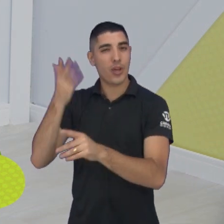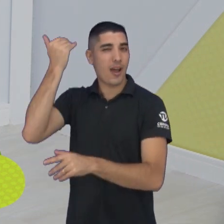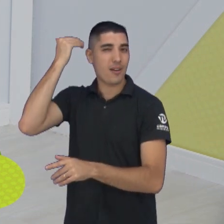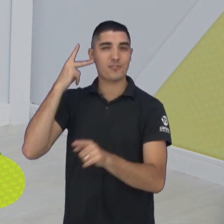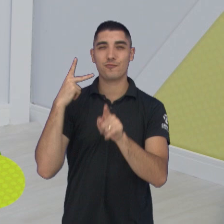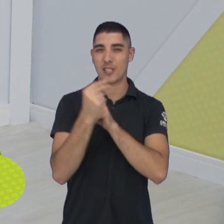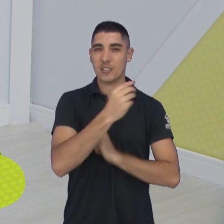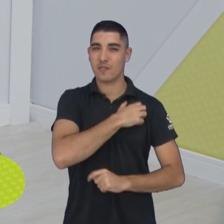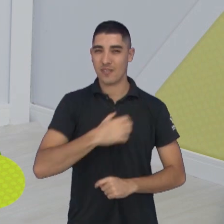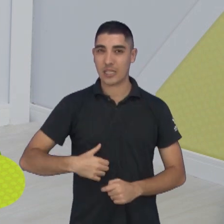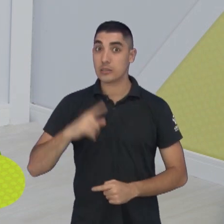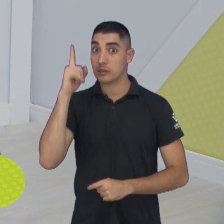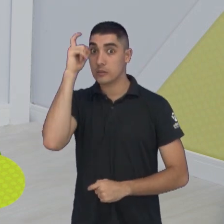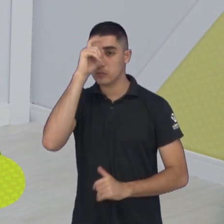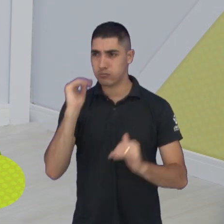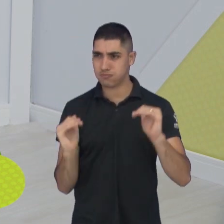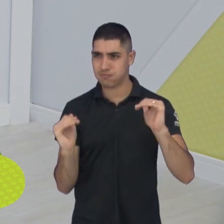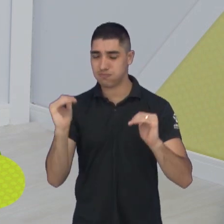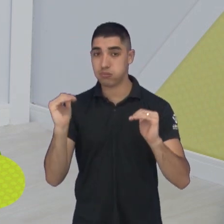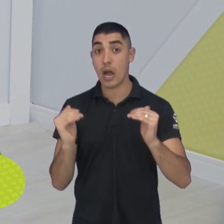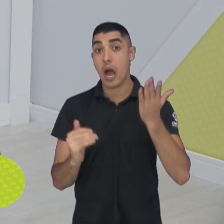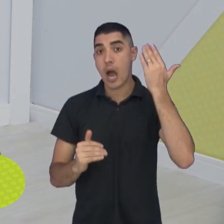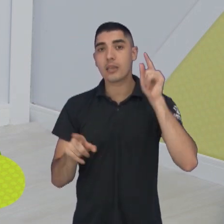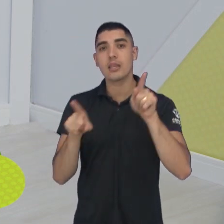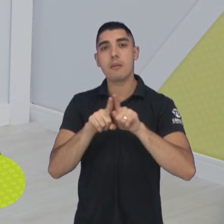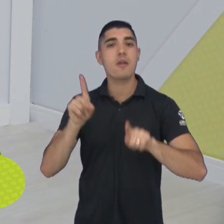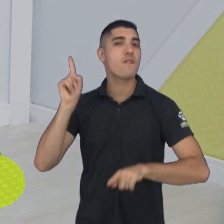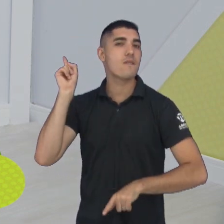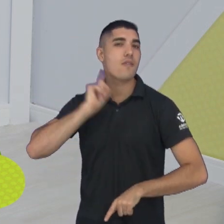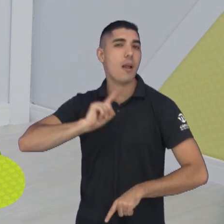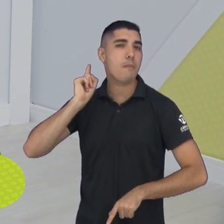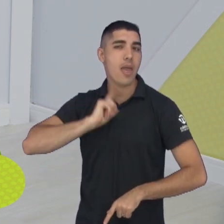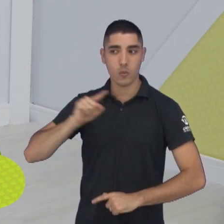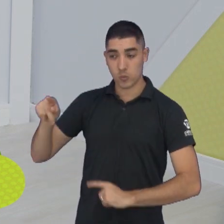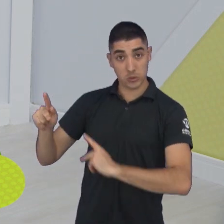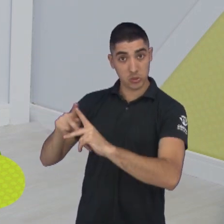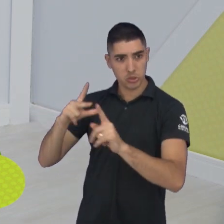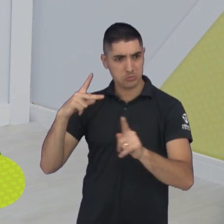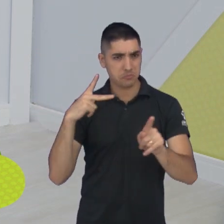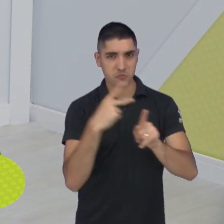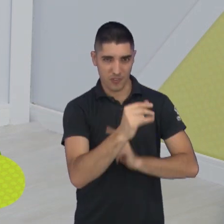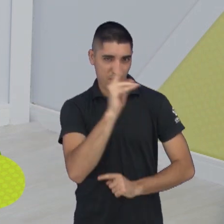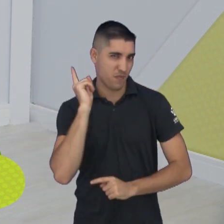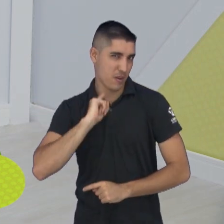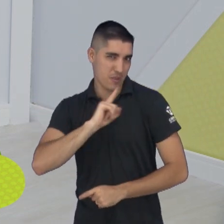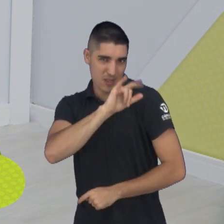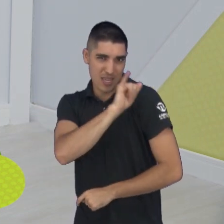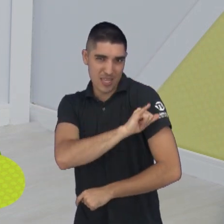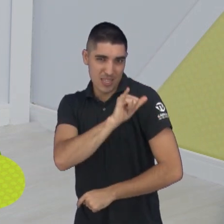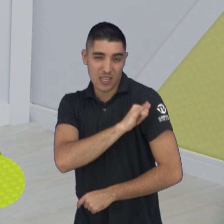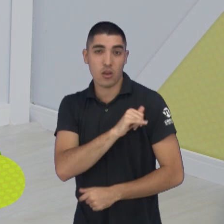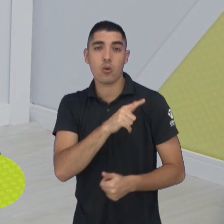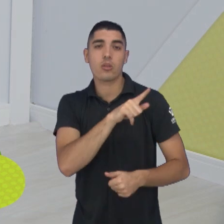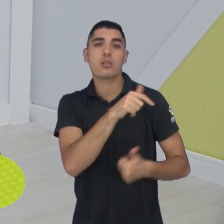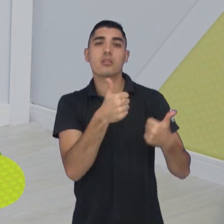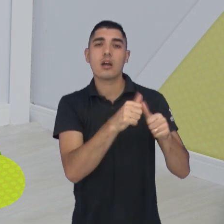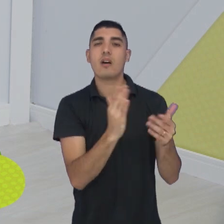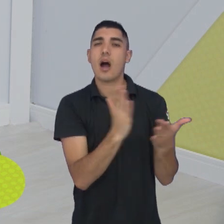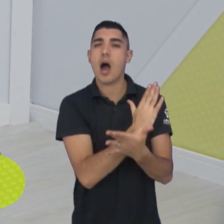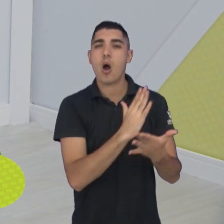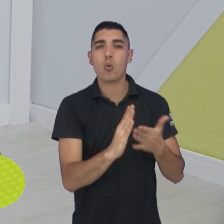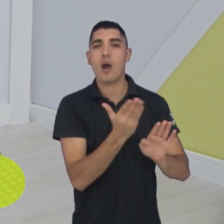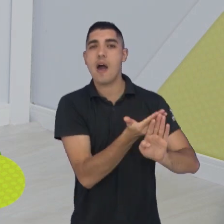mas as circunstâncias eram outras. O Flamengo, que é o atual líder, veio para cá um pouco desfalcado, não tinha Olivinha, não tinha acho que mais 1 ou 2